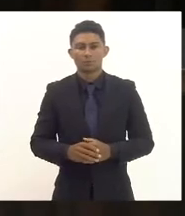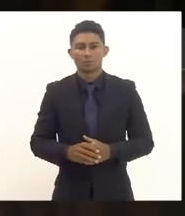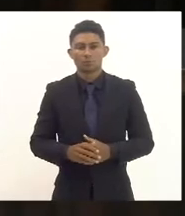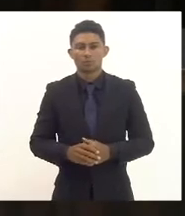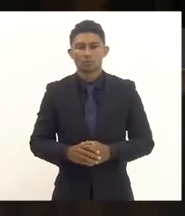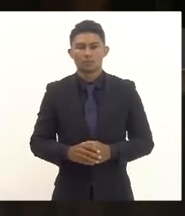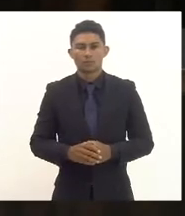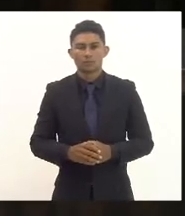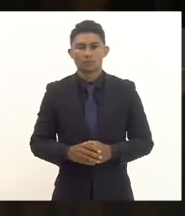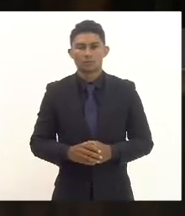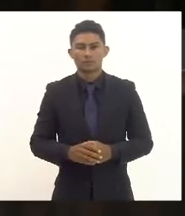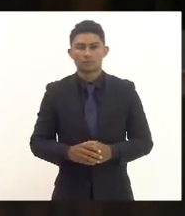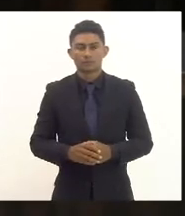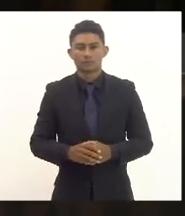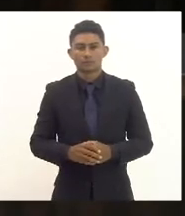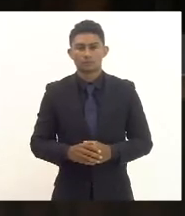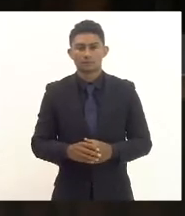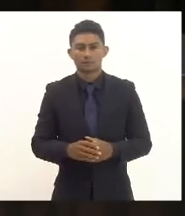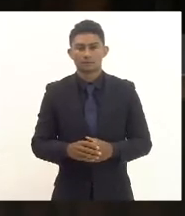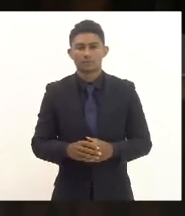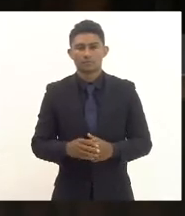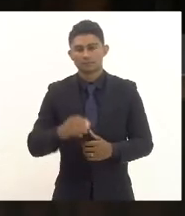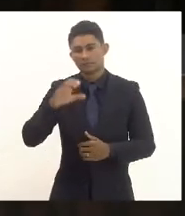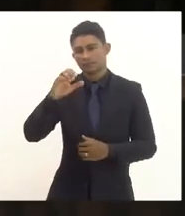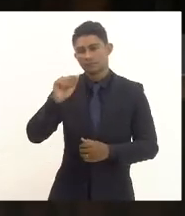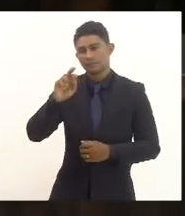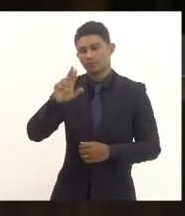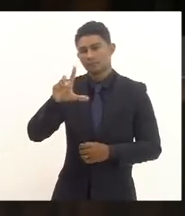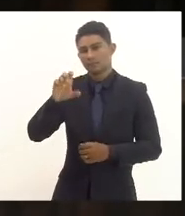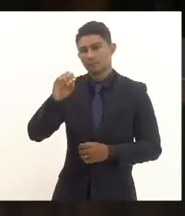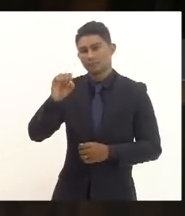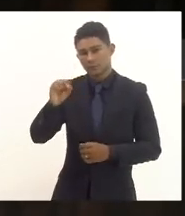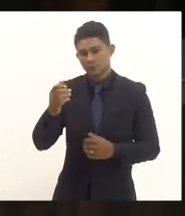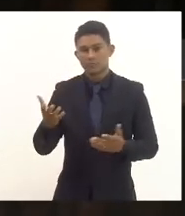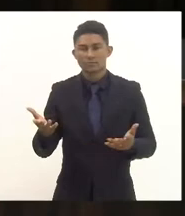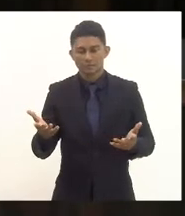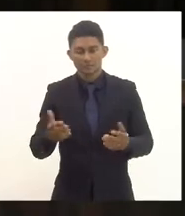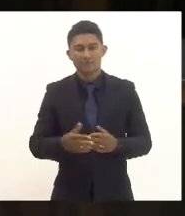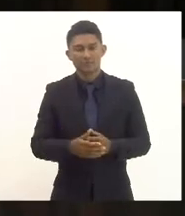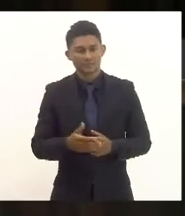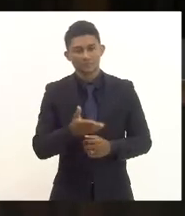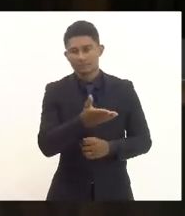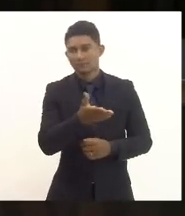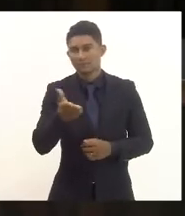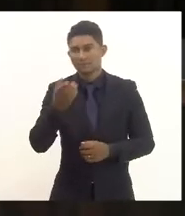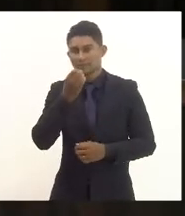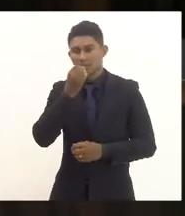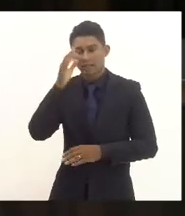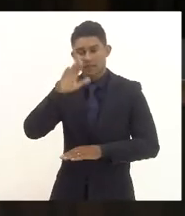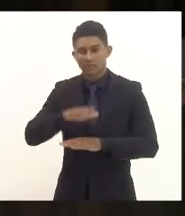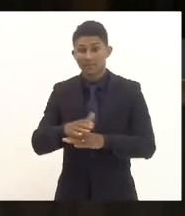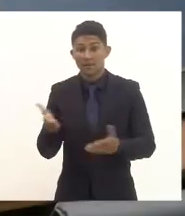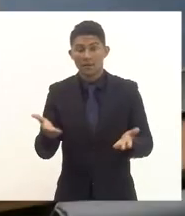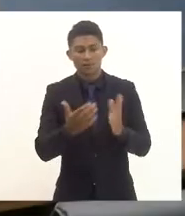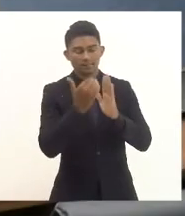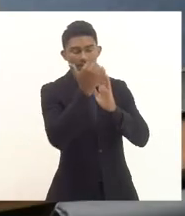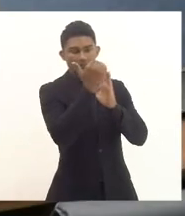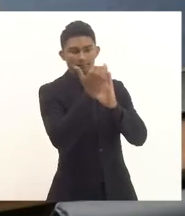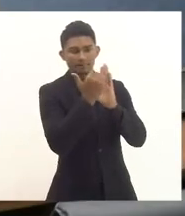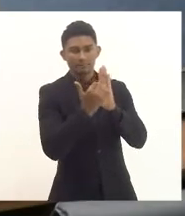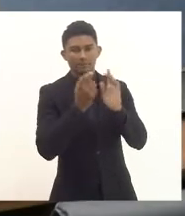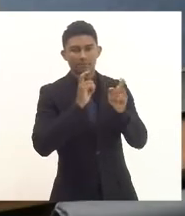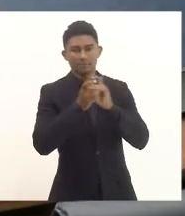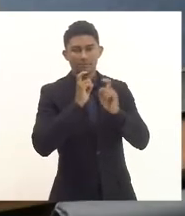e vamos ao resultado Carlos Augusto e vamos a sessão ordinária em